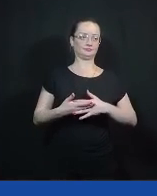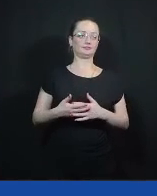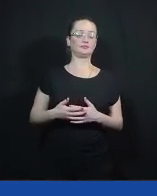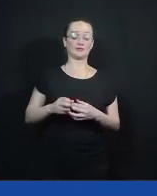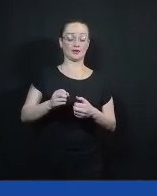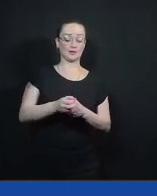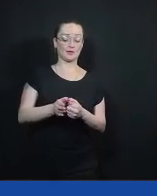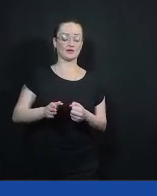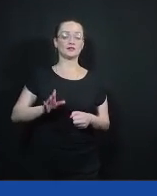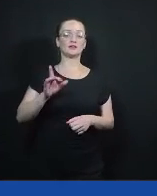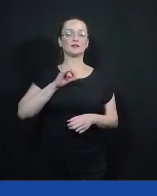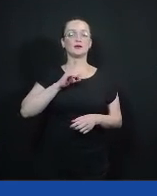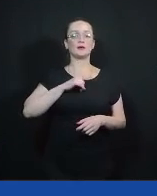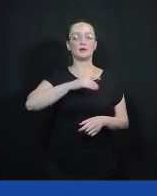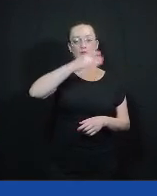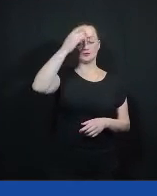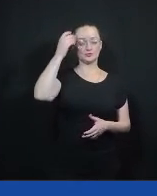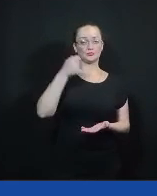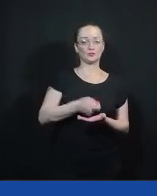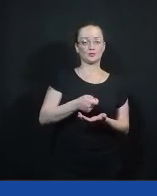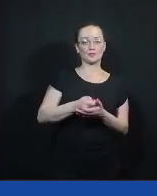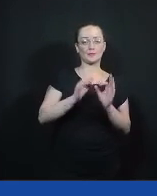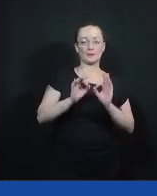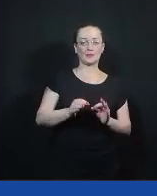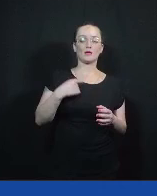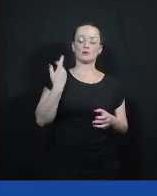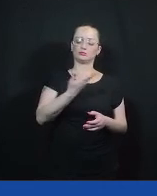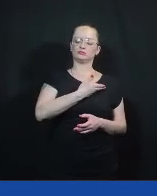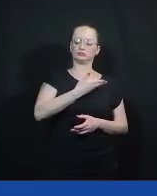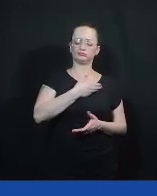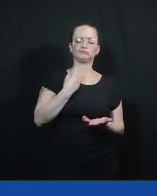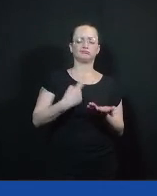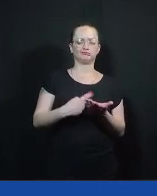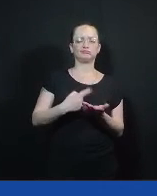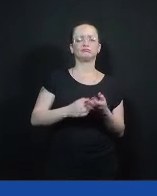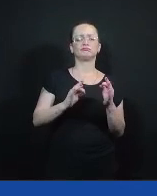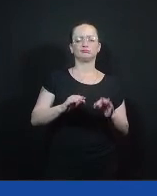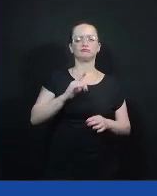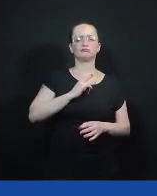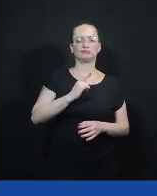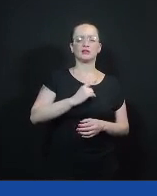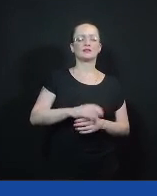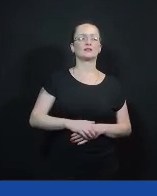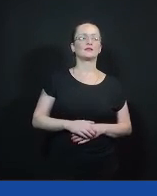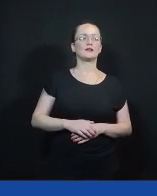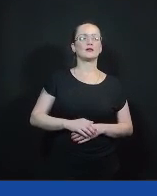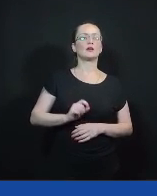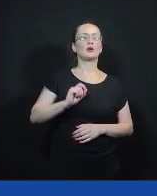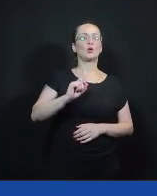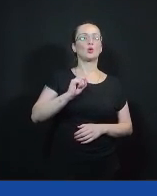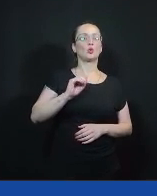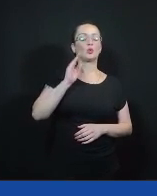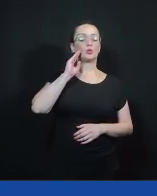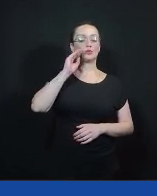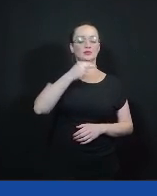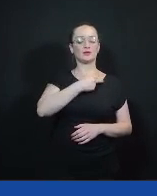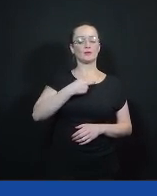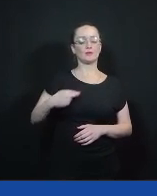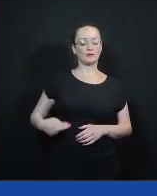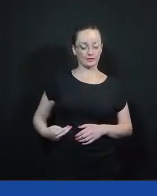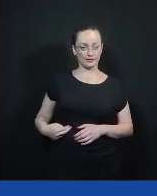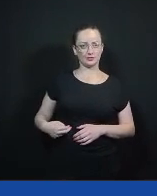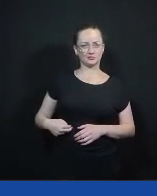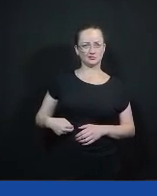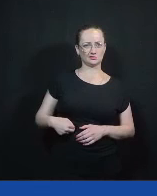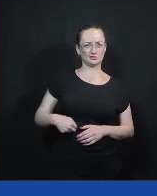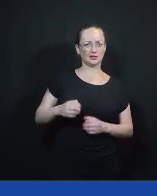e pessoas muito comprometidas, muitos colegas meus, muito comprometidos com os princípios republicanos